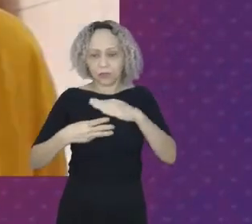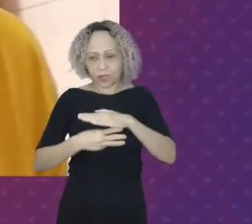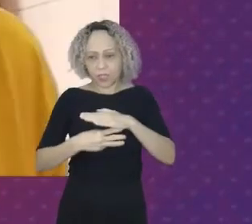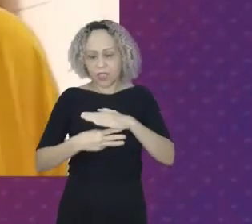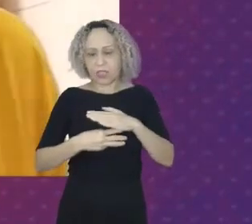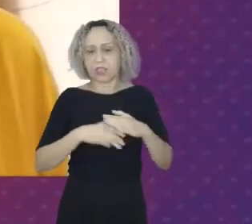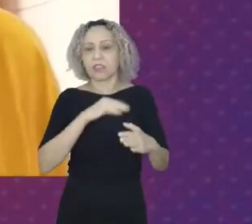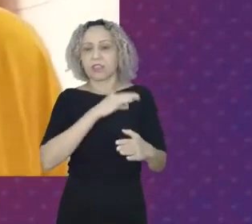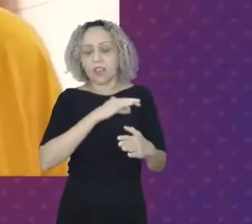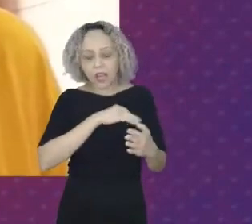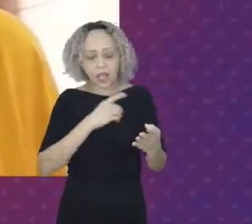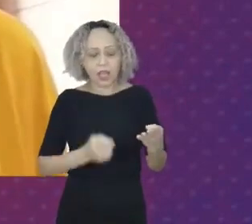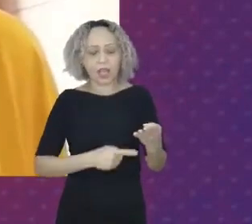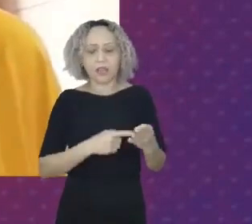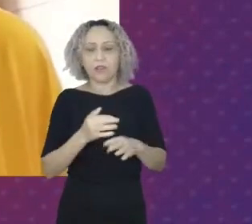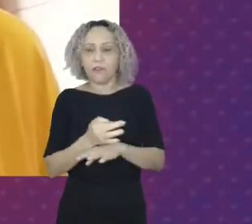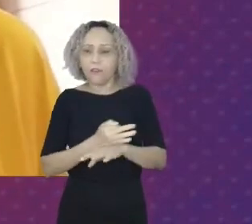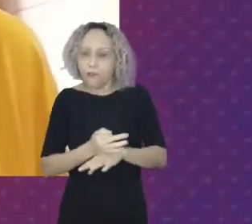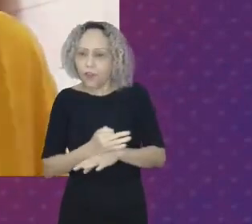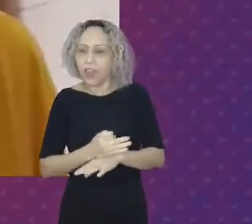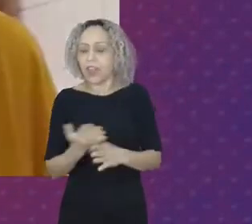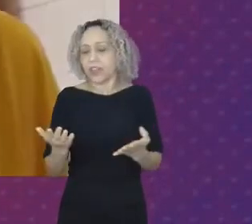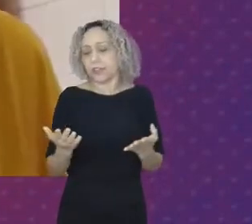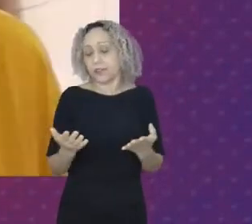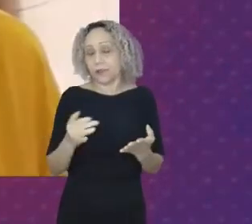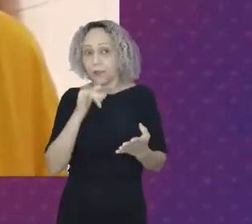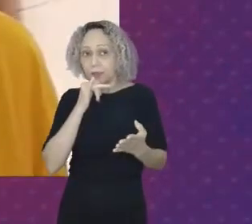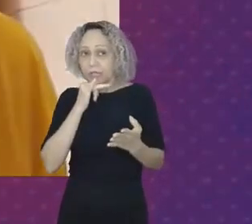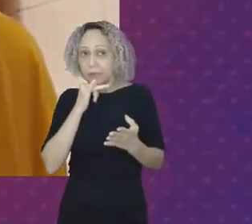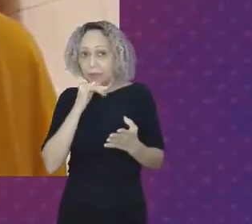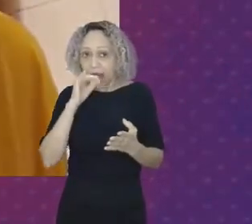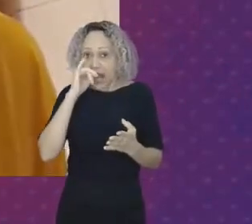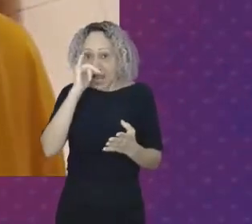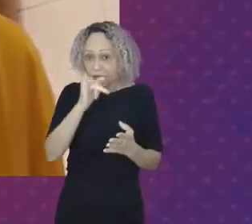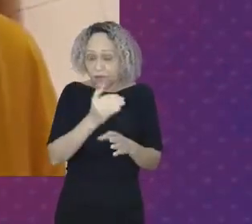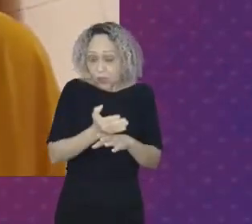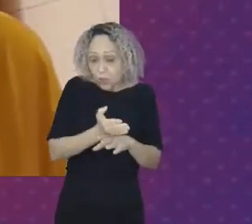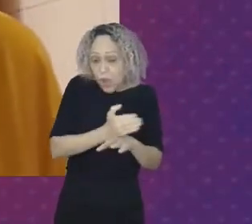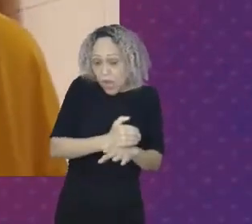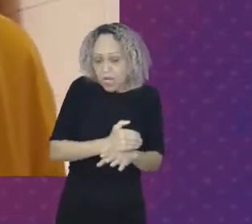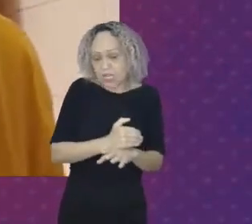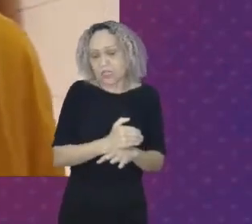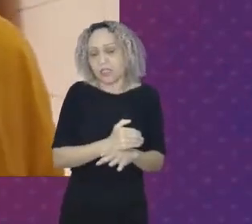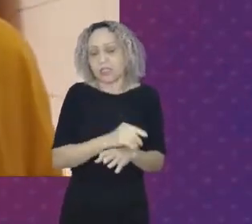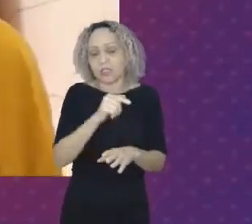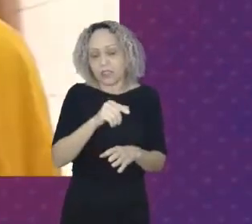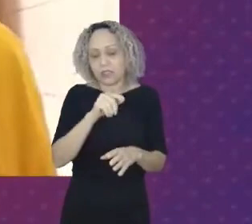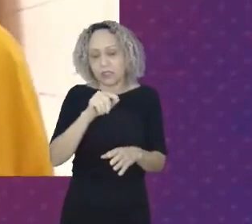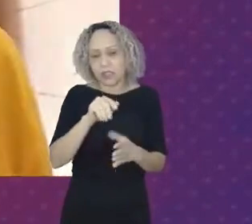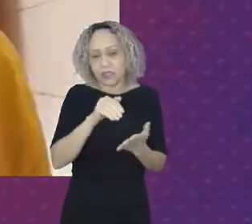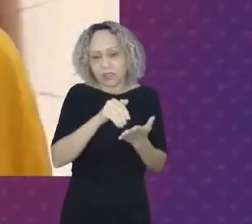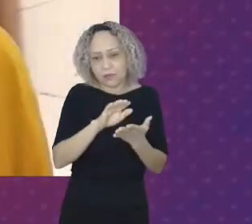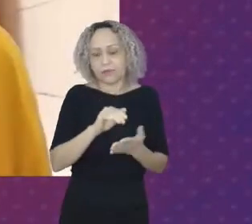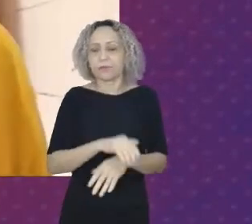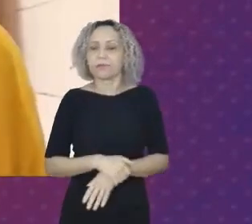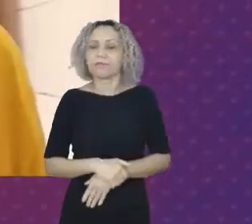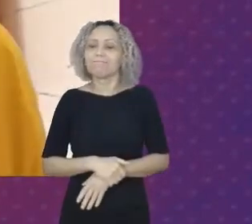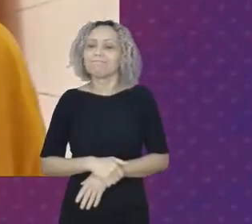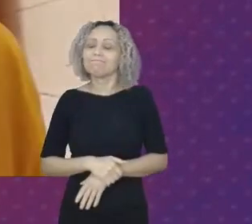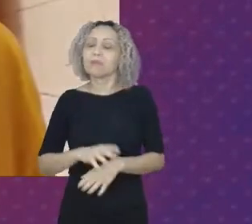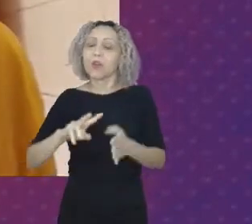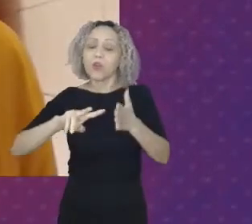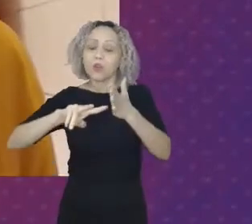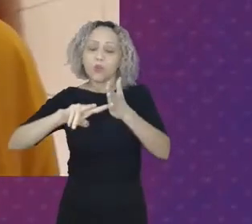férias de 20 dias, que já existia, né? Mas ficou consolidado só 20 dias, e os sindicatos sempre